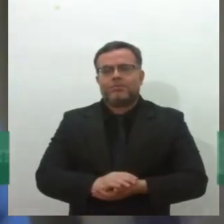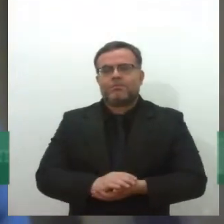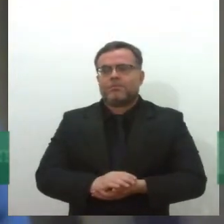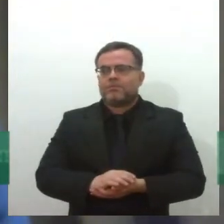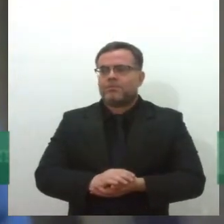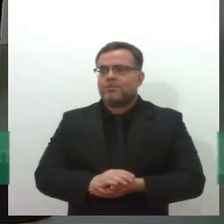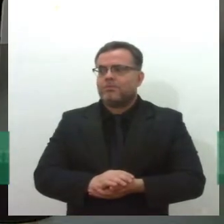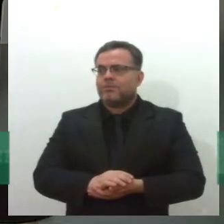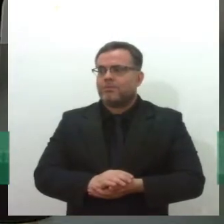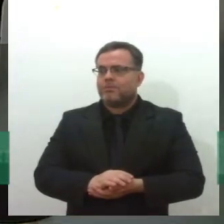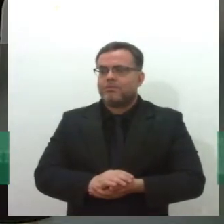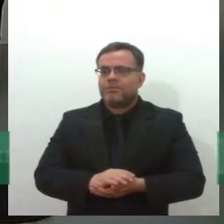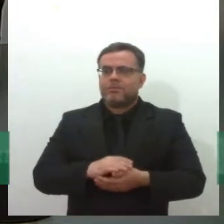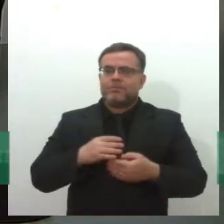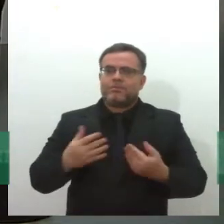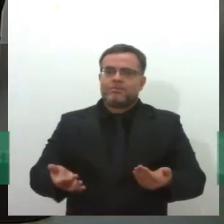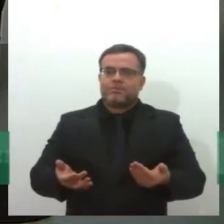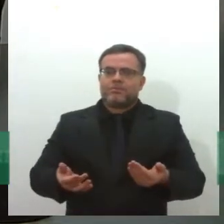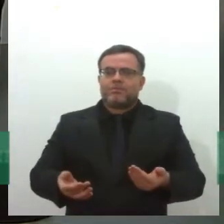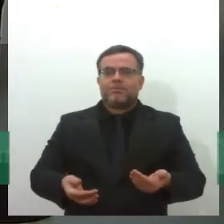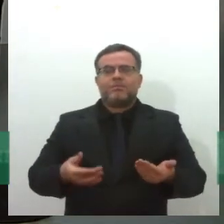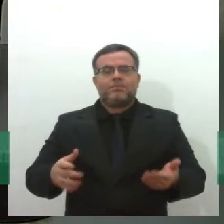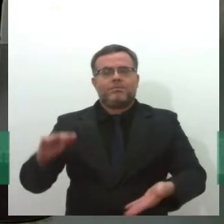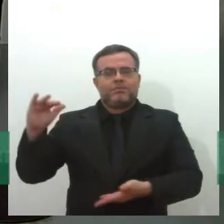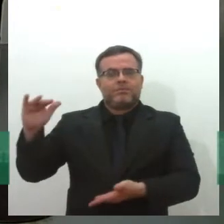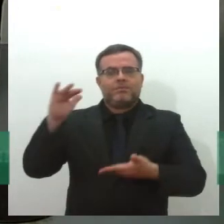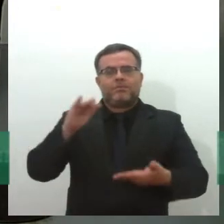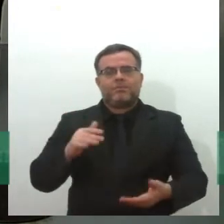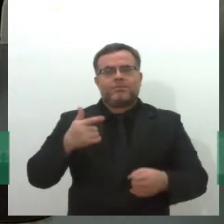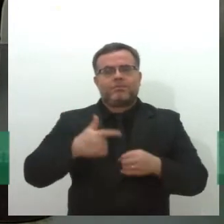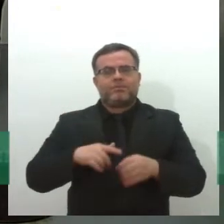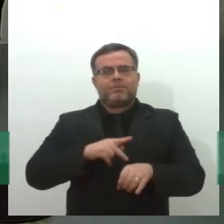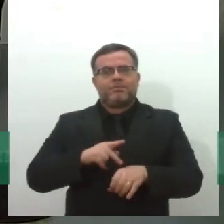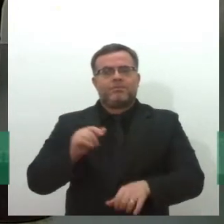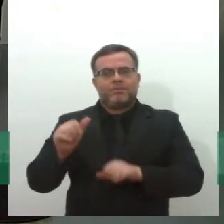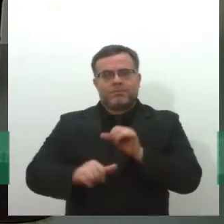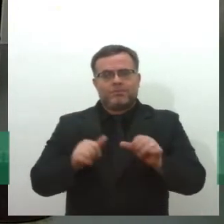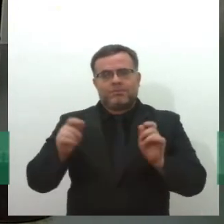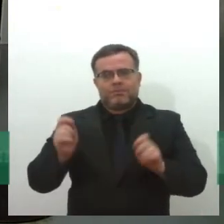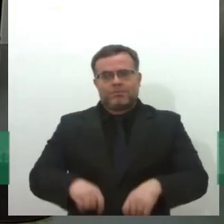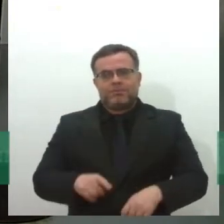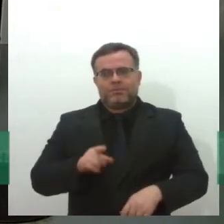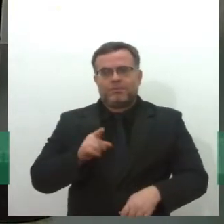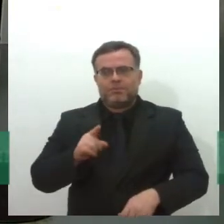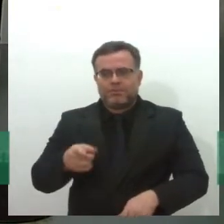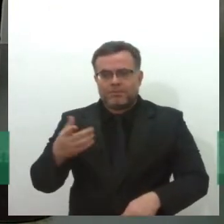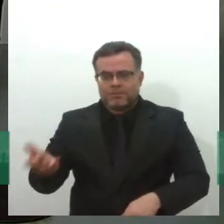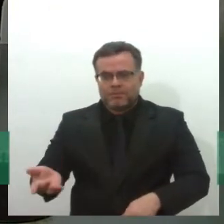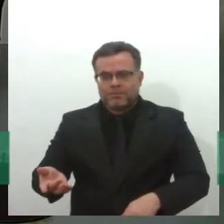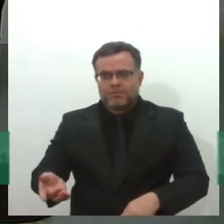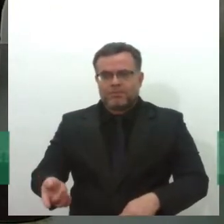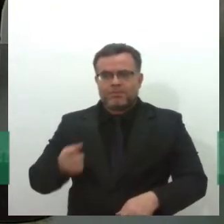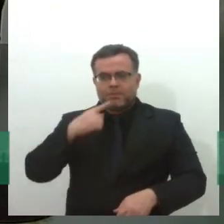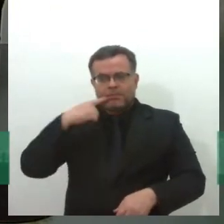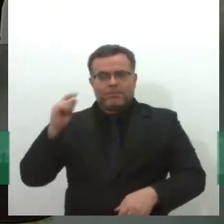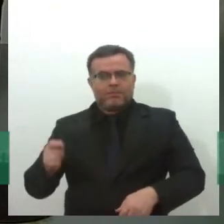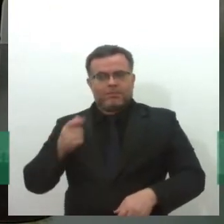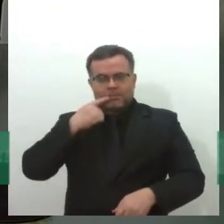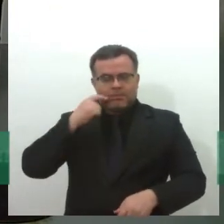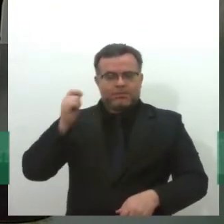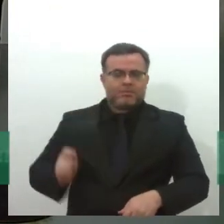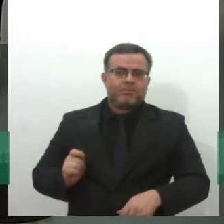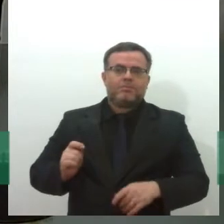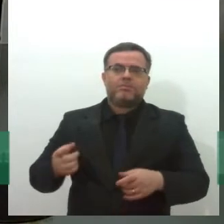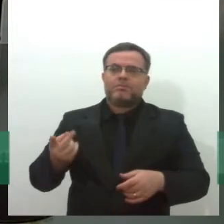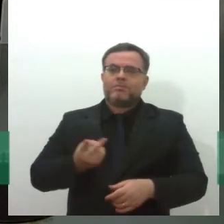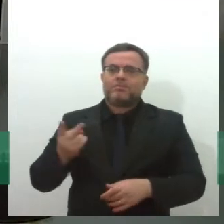inconstitucional. Pronto. Com relação ao barril do petróleo sulfídio, alteração por conta aí do conflito, né, entre Rússia e Ucrânia, né? O do tipo Brent,